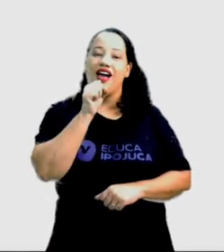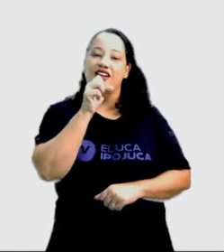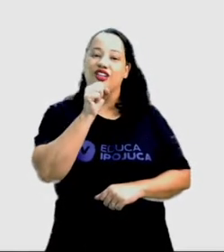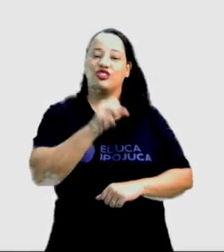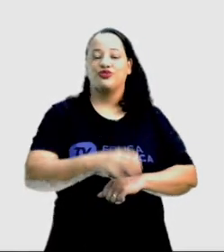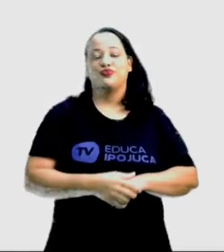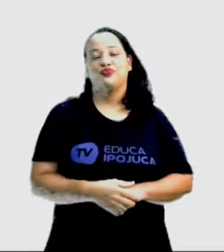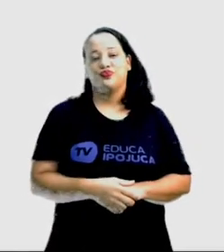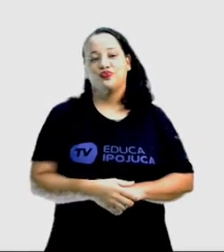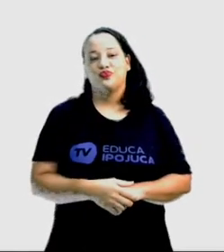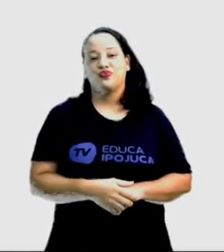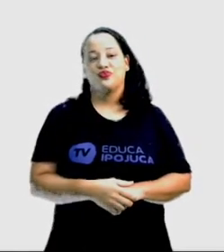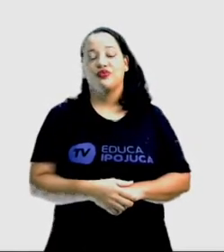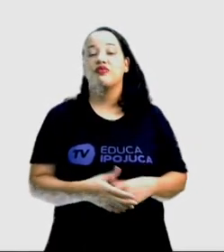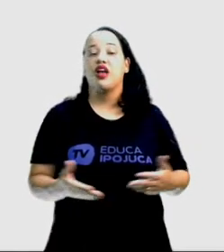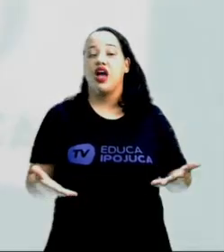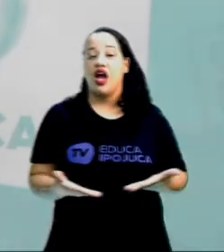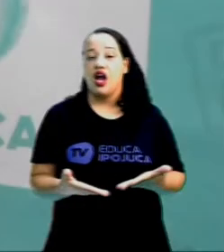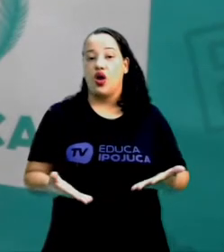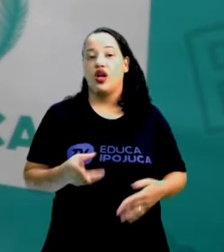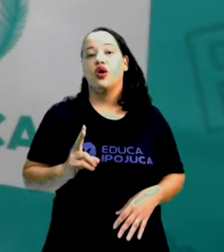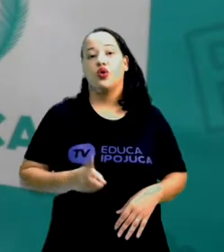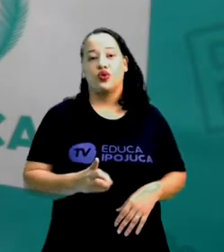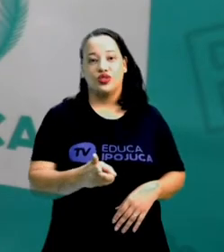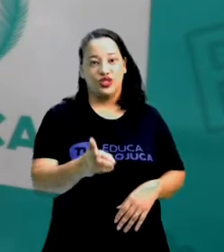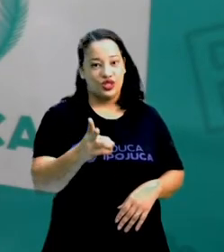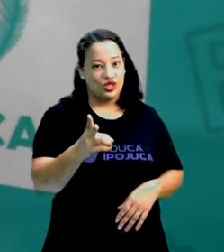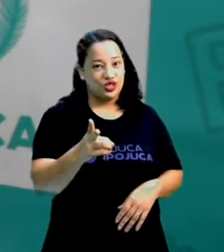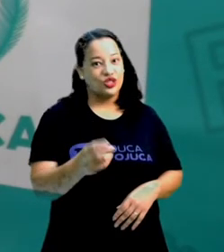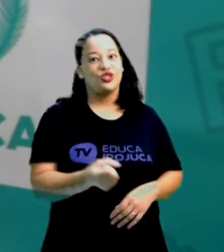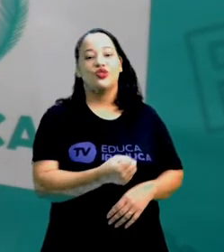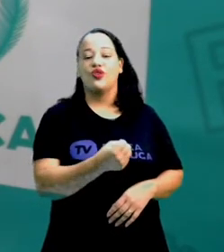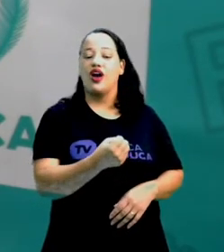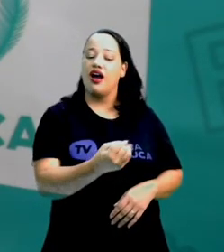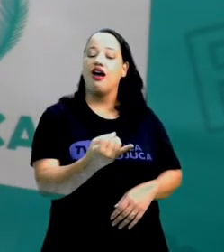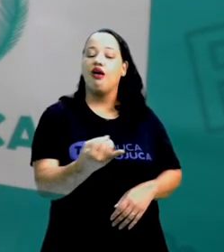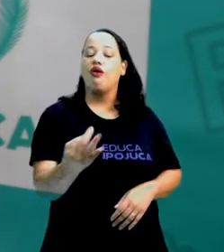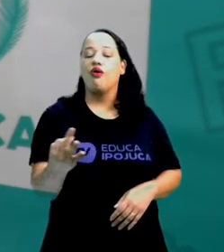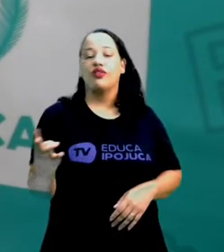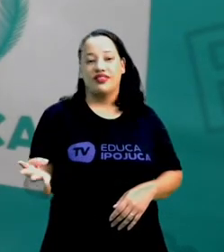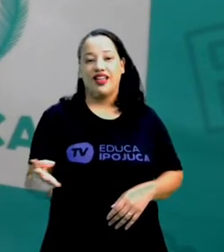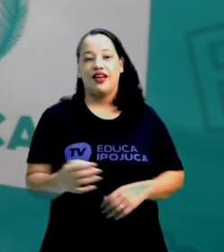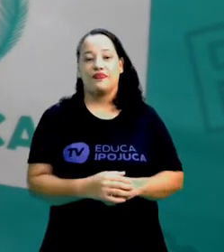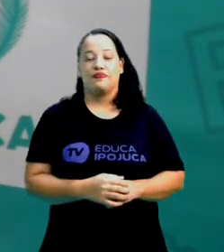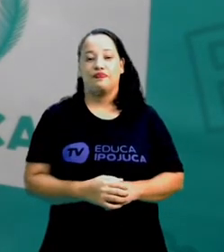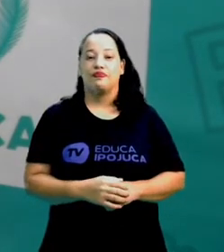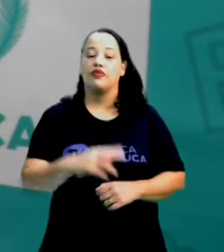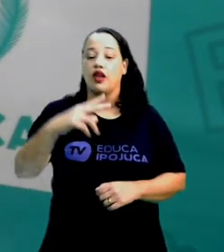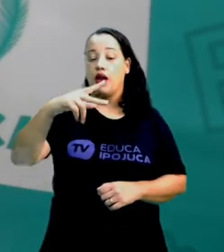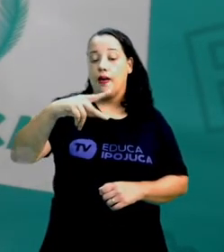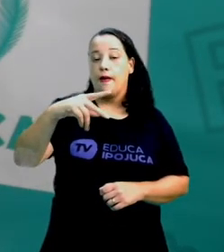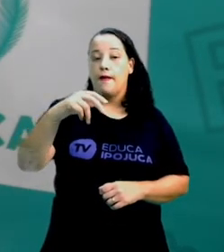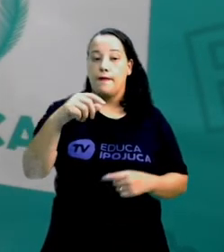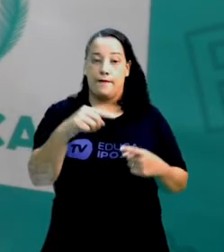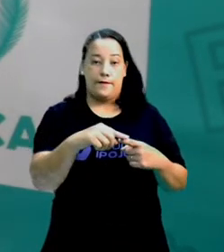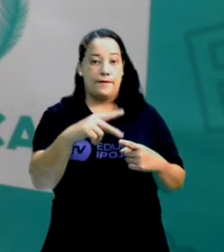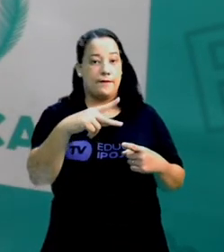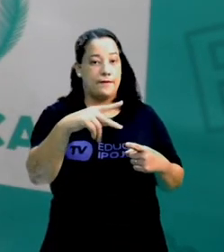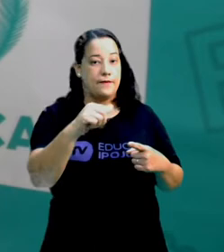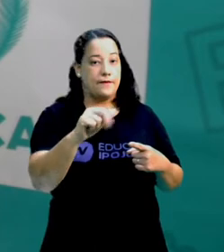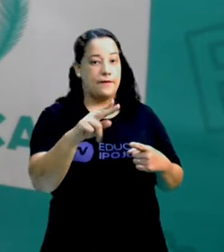laranjas. Ainda continuando com a nossa contagem de hoje, Paulo e Roberto, eles estão